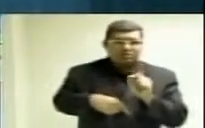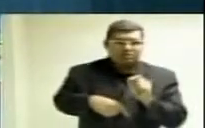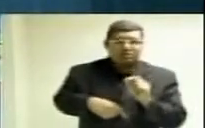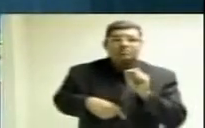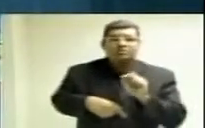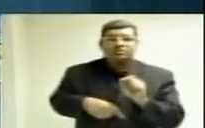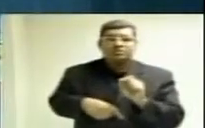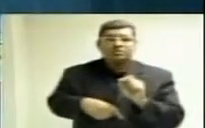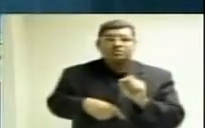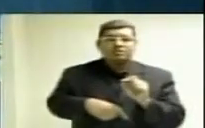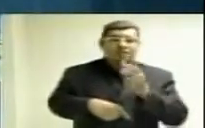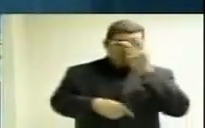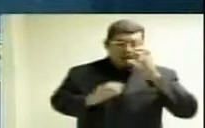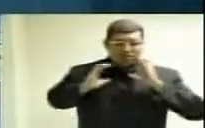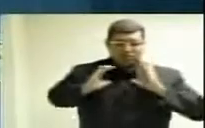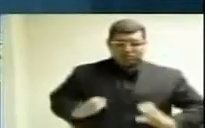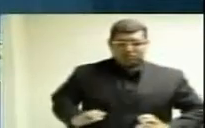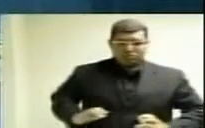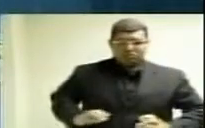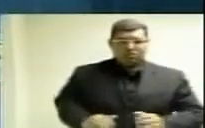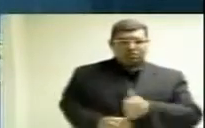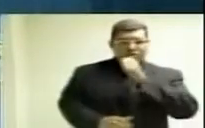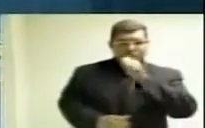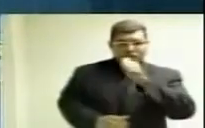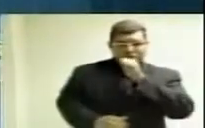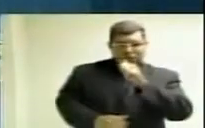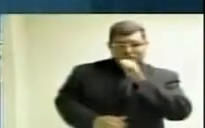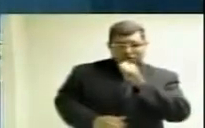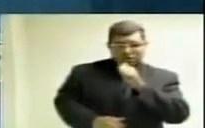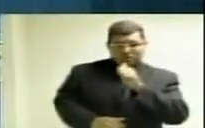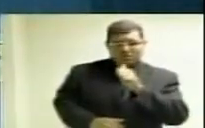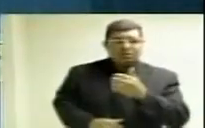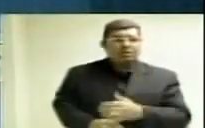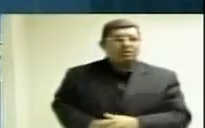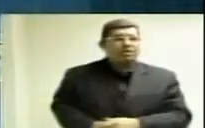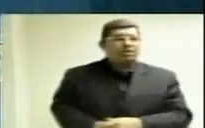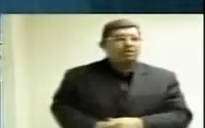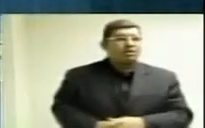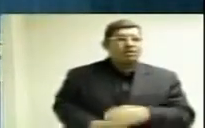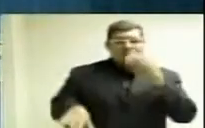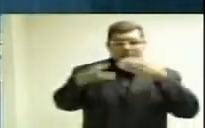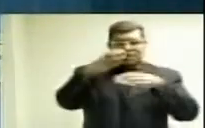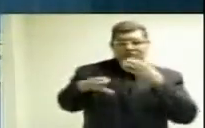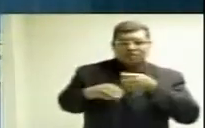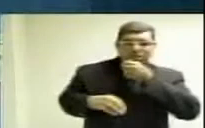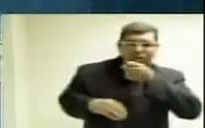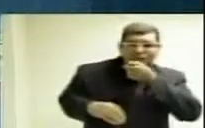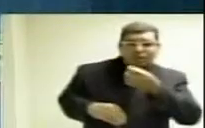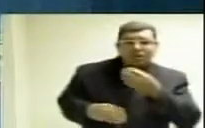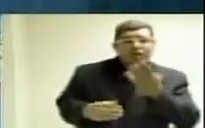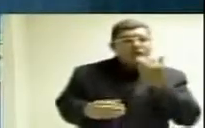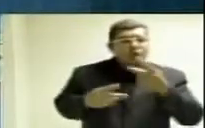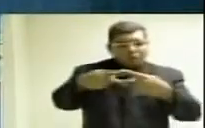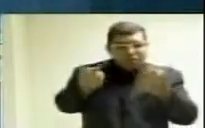em que o cidadão toma cerveja em barril de chopp da Heineken, canta no karaokê,